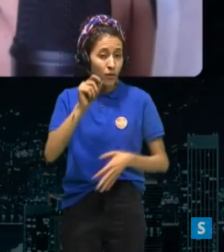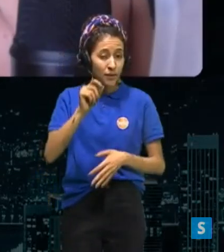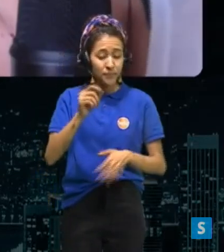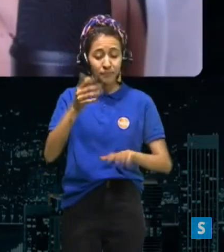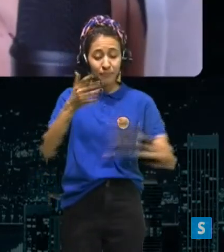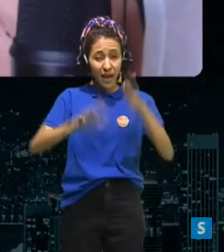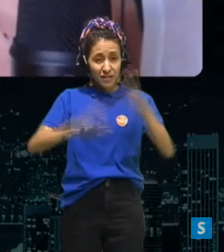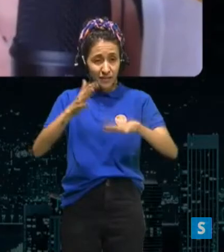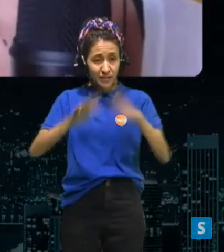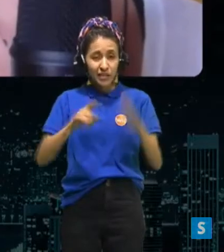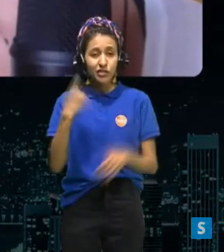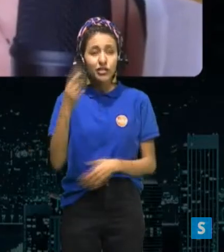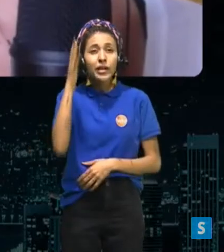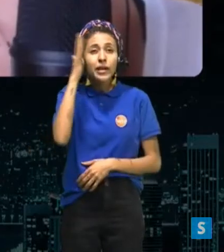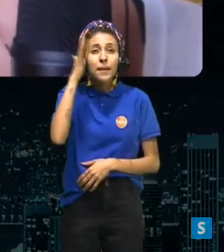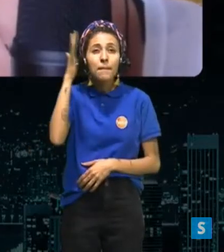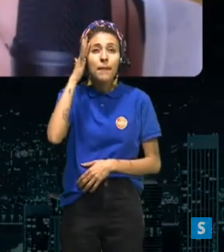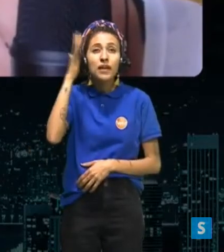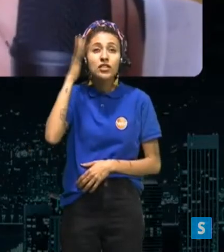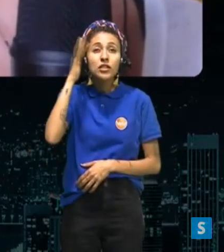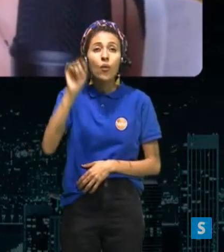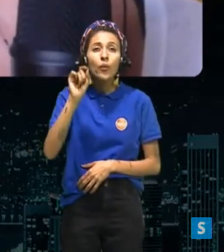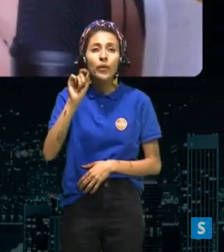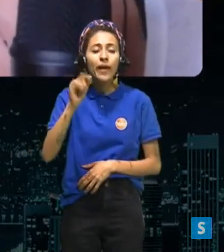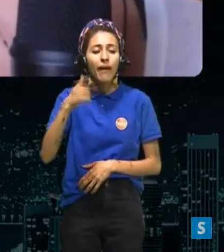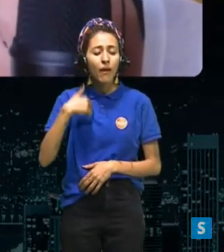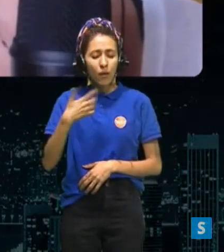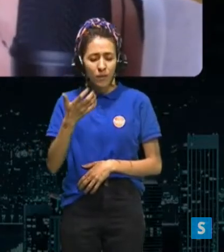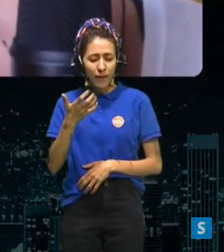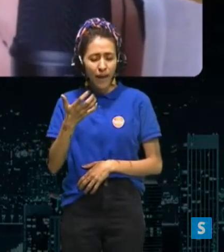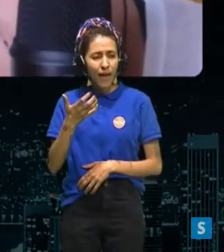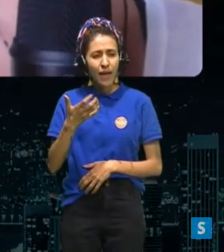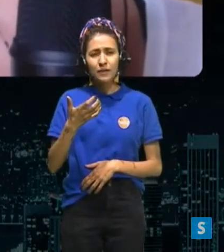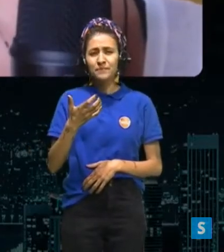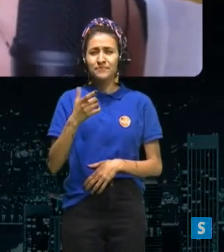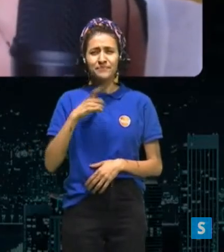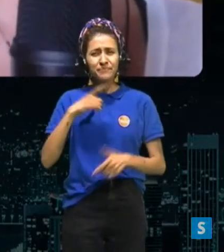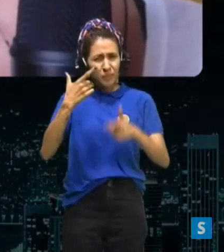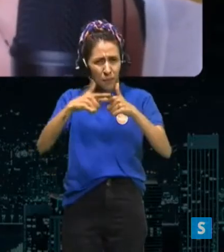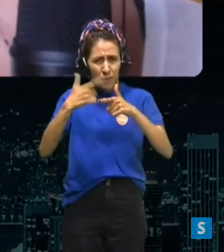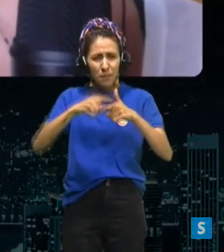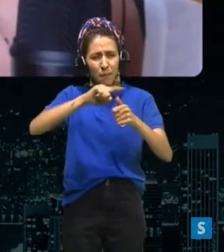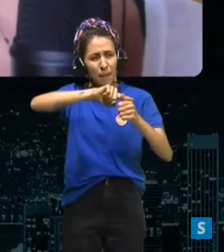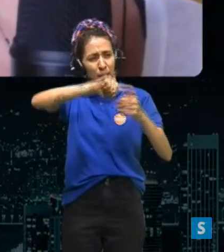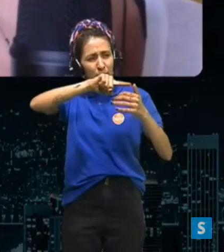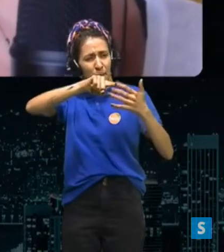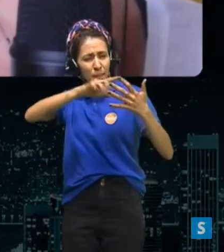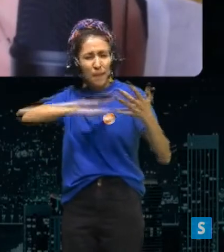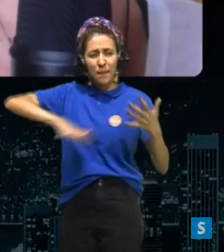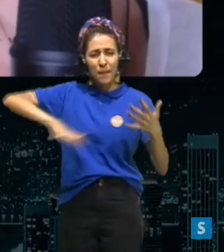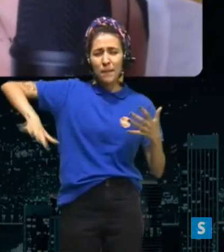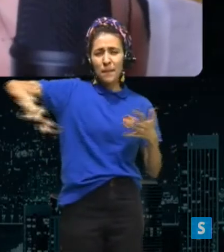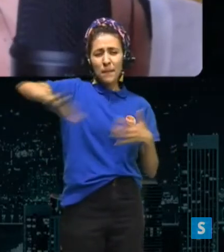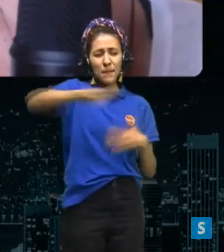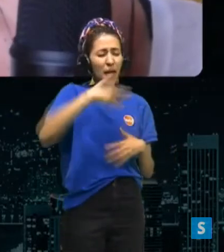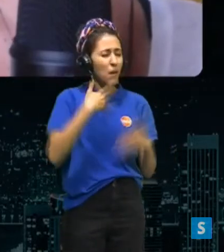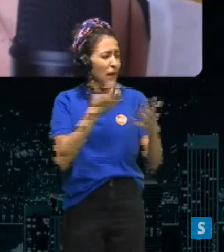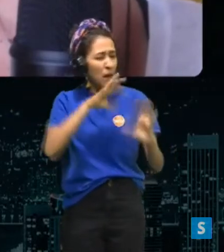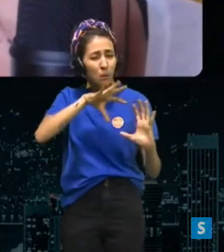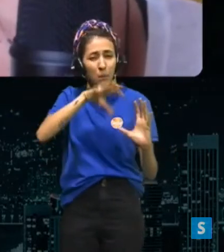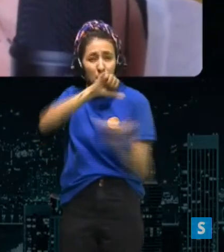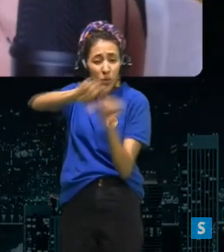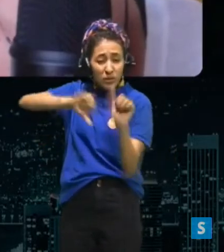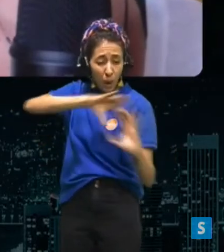e a gente tem muito acesso à informação a gente vê tudo está acontecendo no mundo e a gente acha que você tem que fazer algo para mudar coisa toda